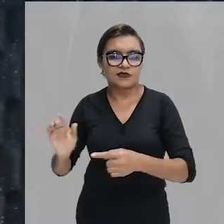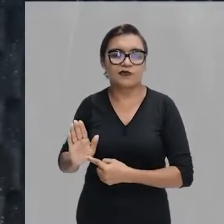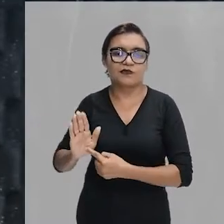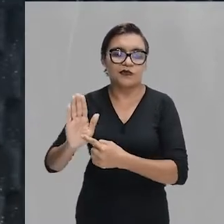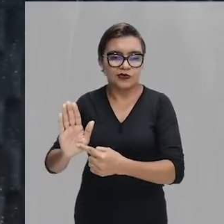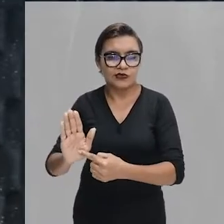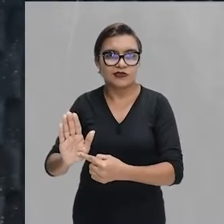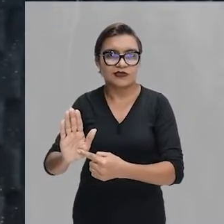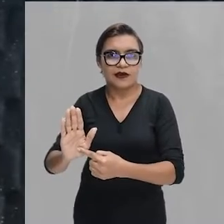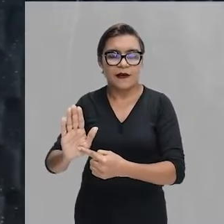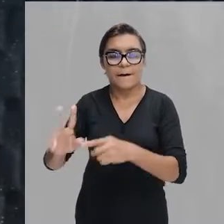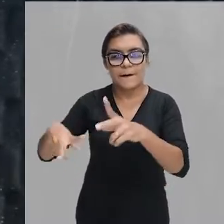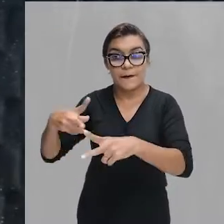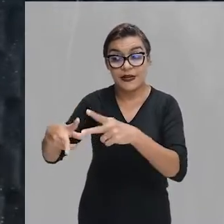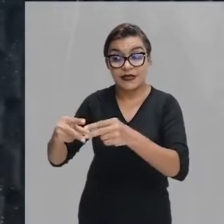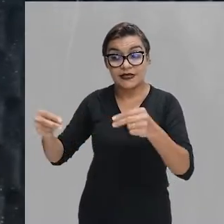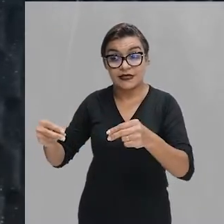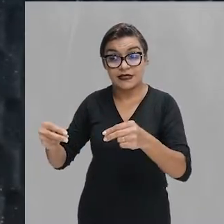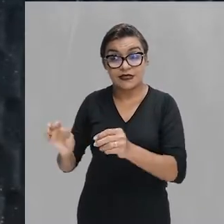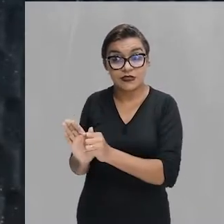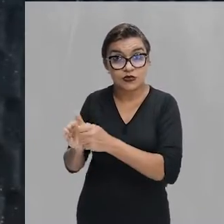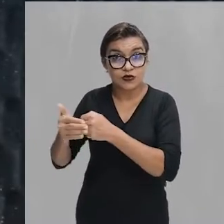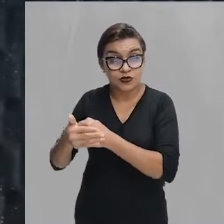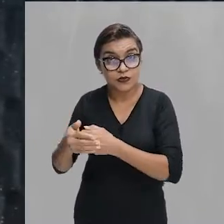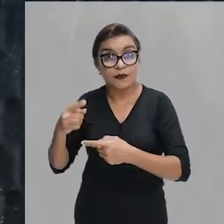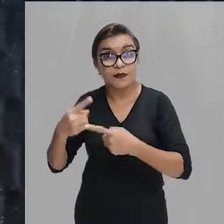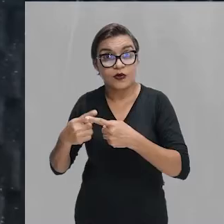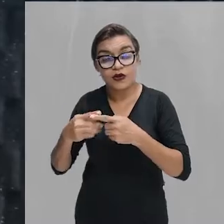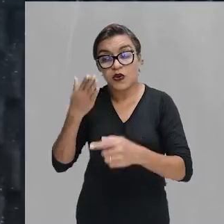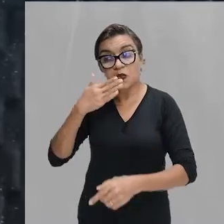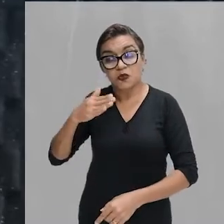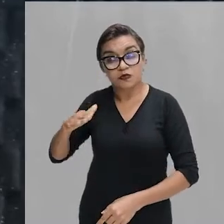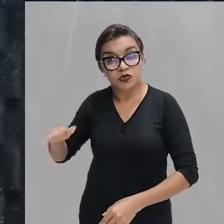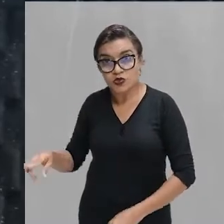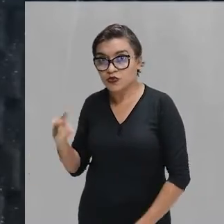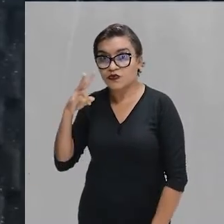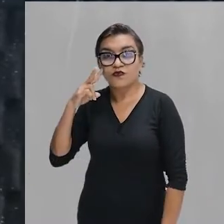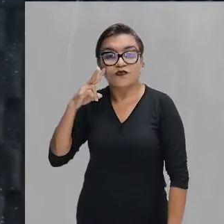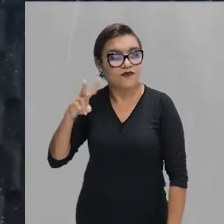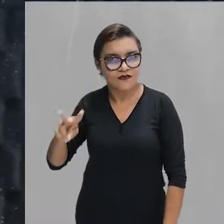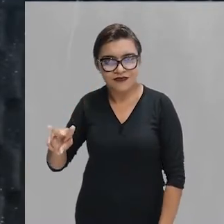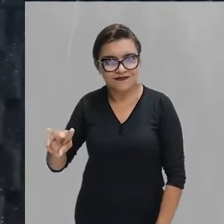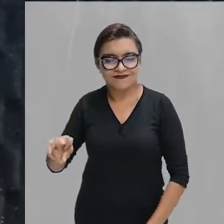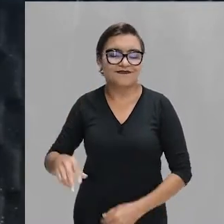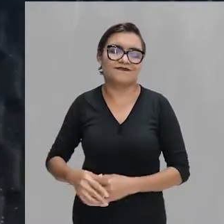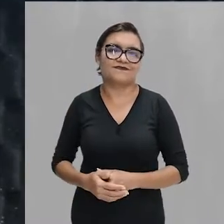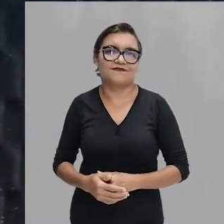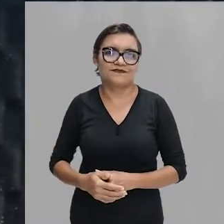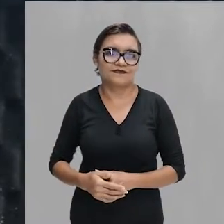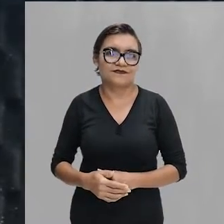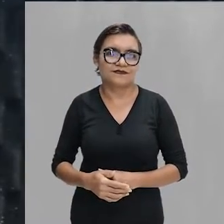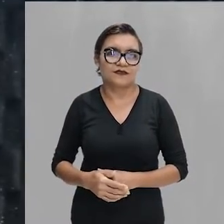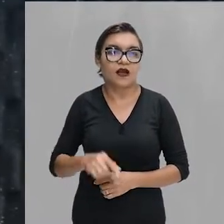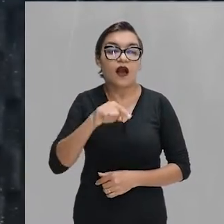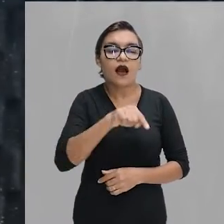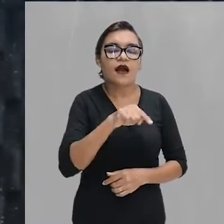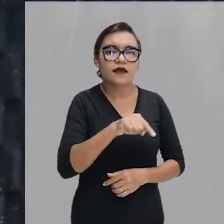os presentes, para que los niños, para que as crianças não los vieram. Então, uma está muito específica e a